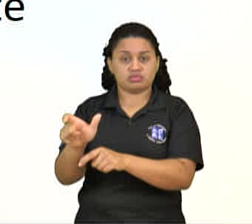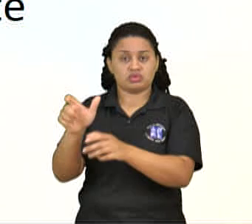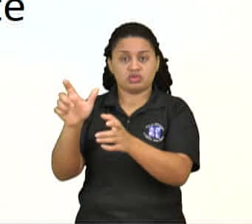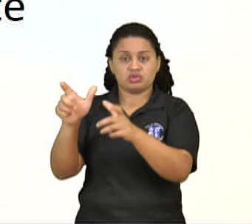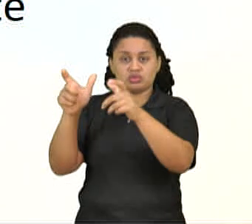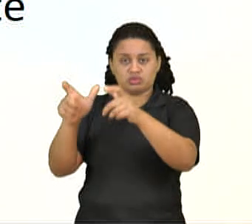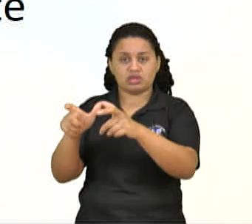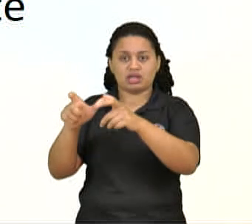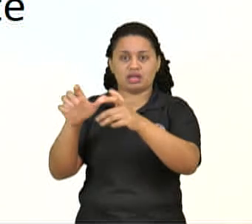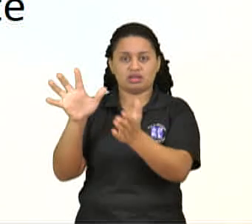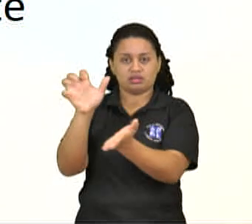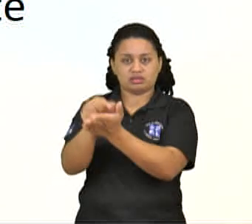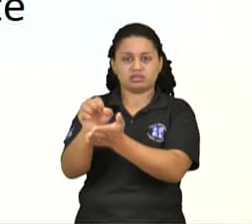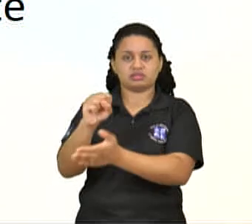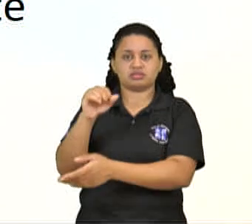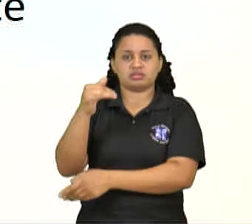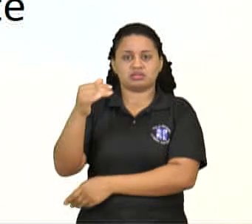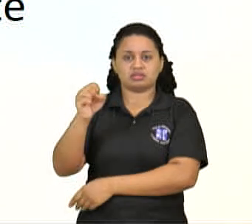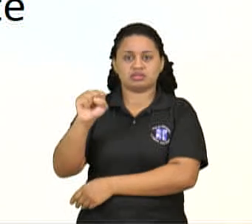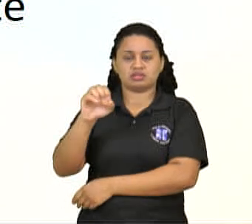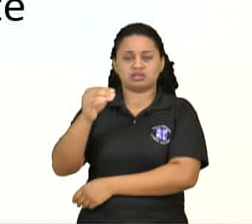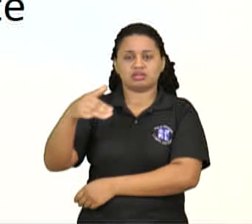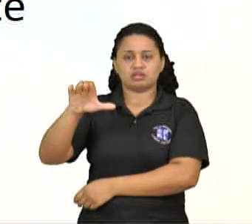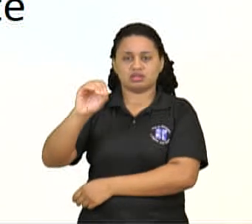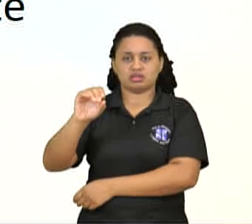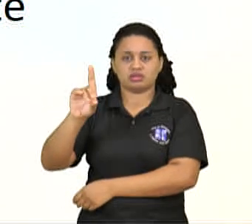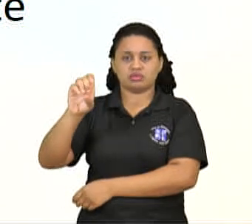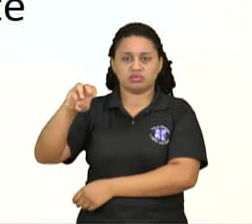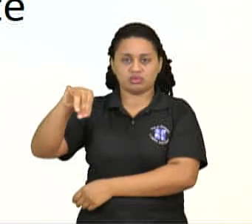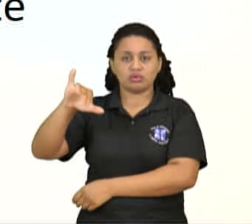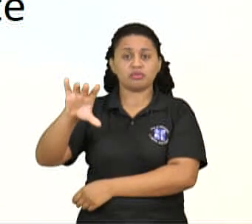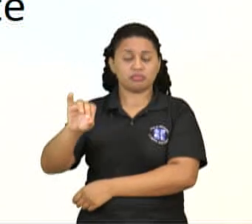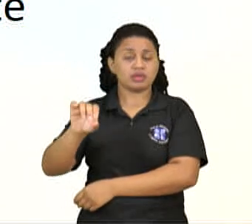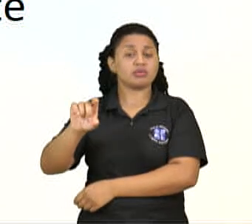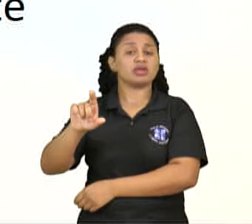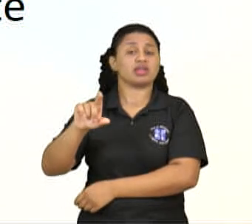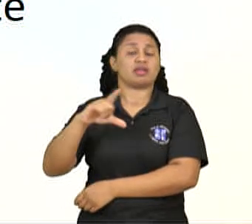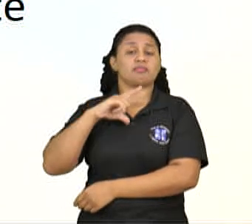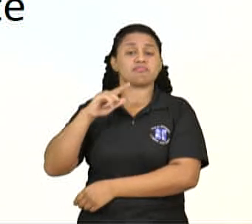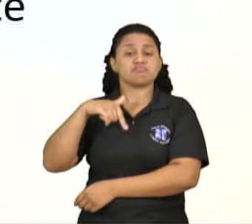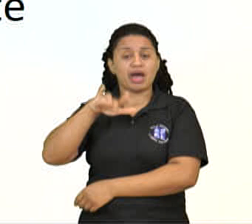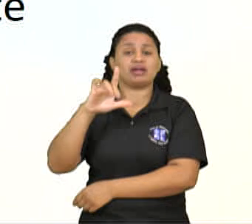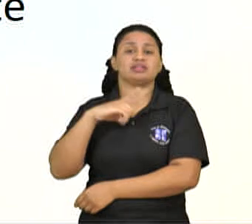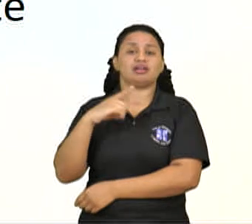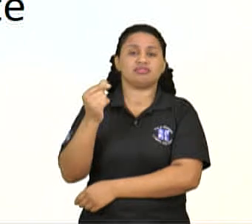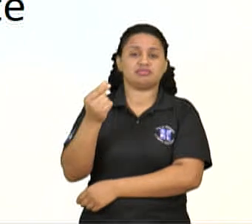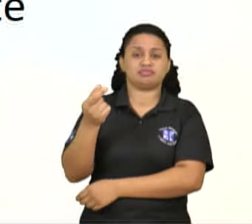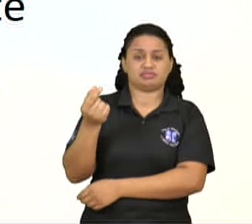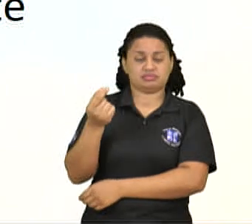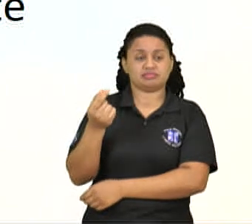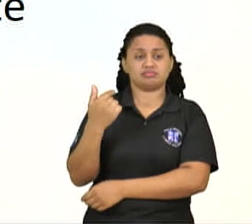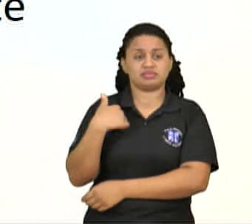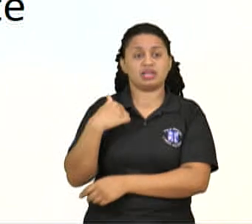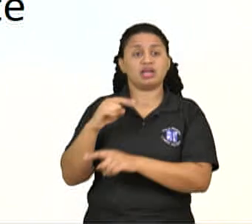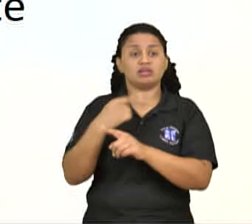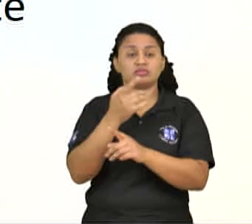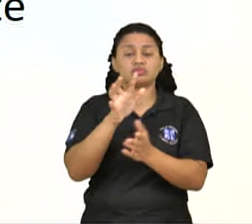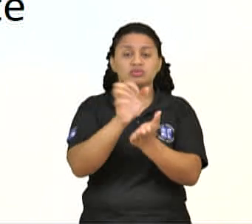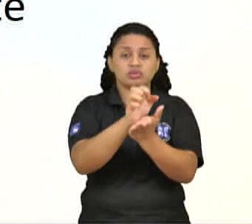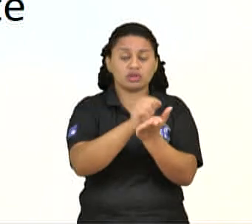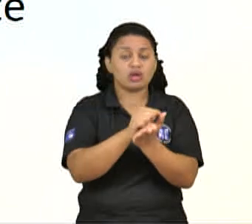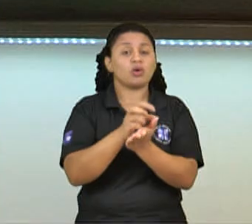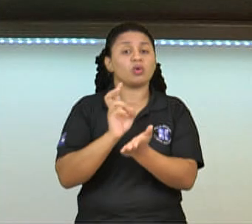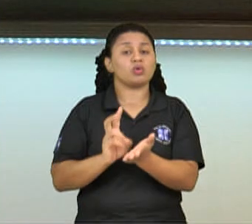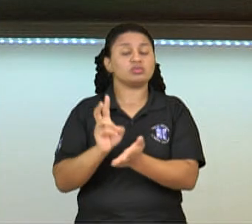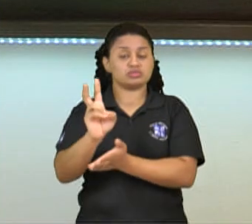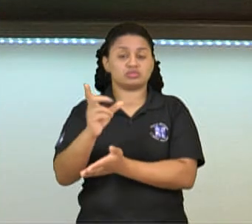que mais produzia riquezas aos franceses. E nessas colônias o trabalho escravo ele foi mantido, mesmo que